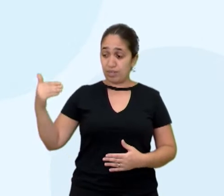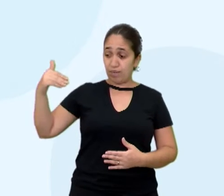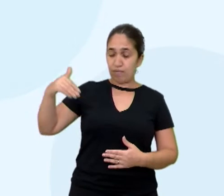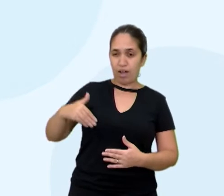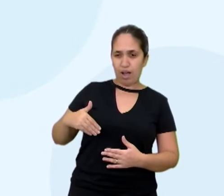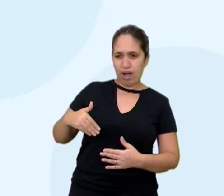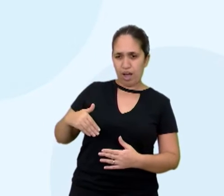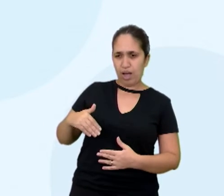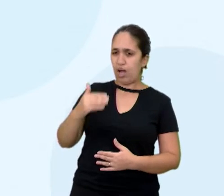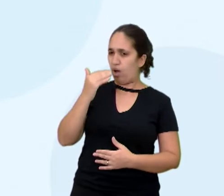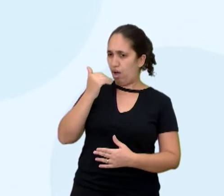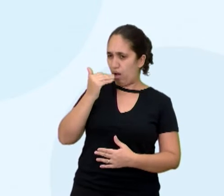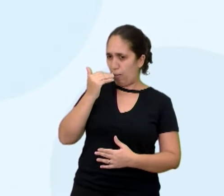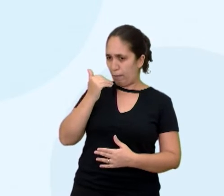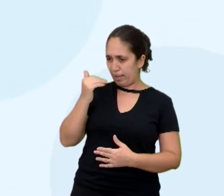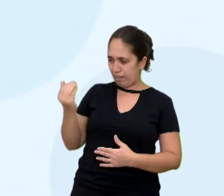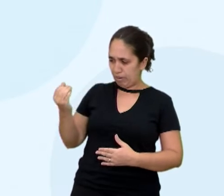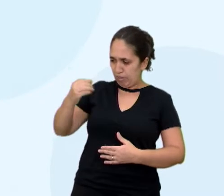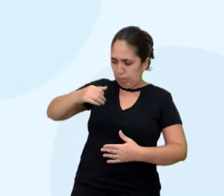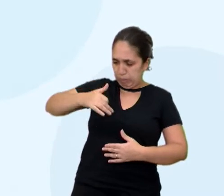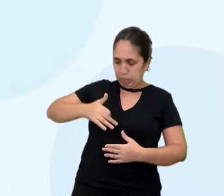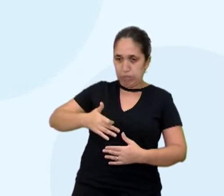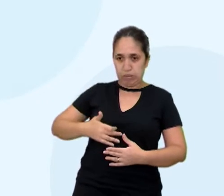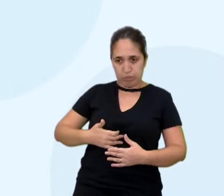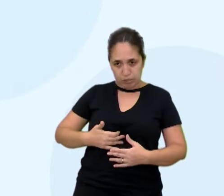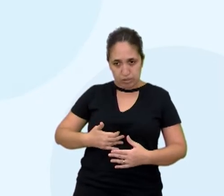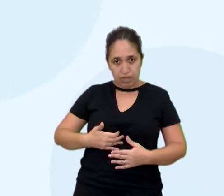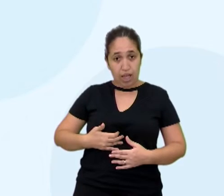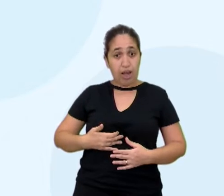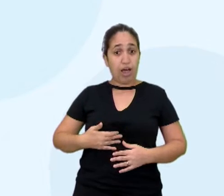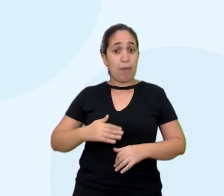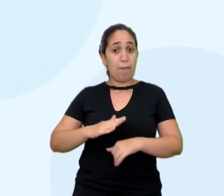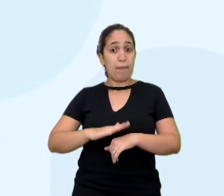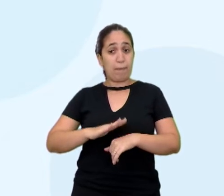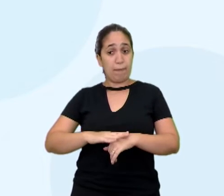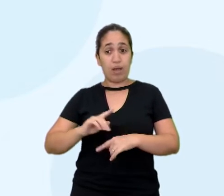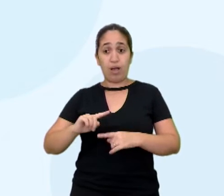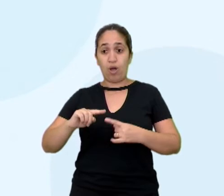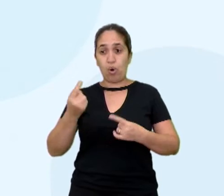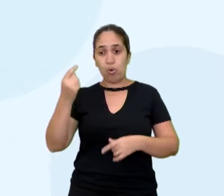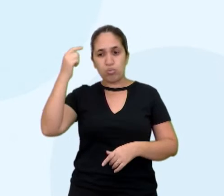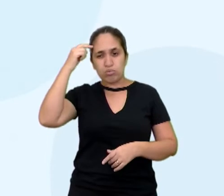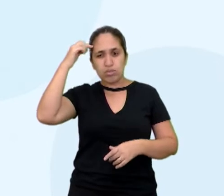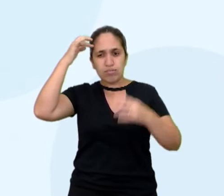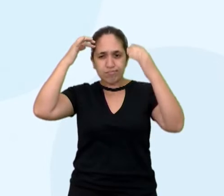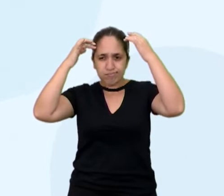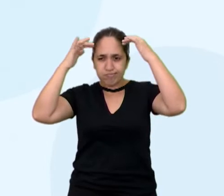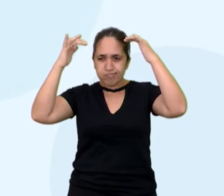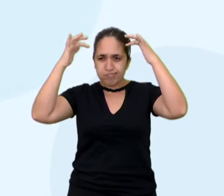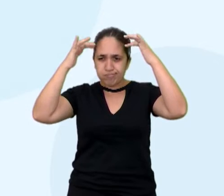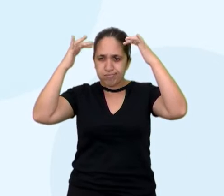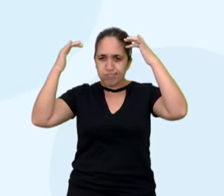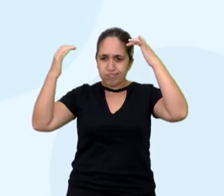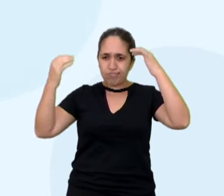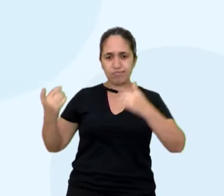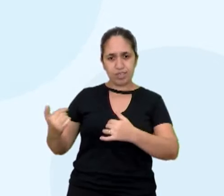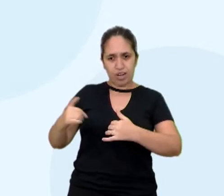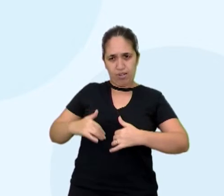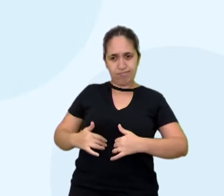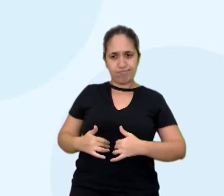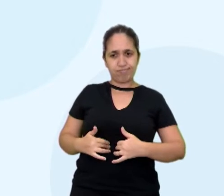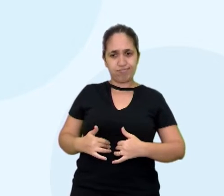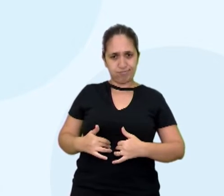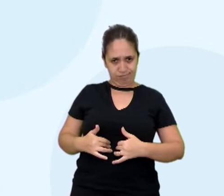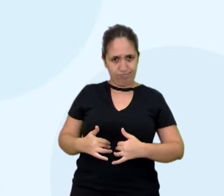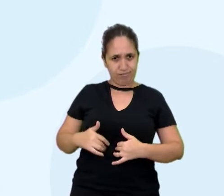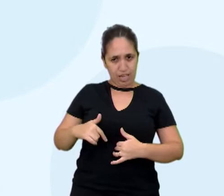ativadas, né, pela presença do alimento ou por uma estimulação neural. Essas células G, elas